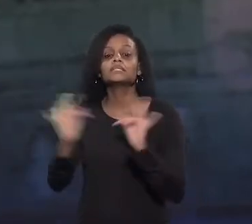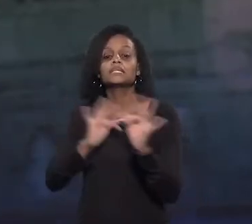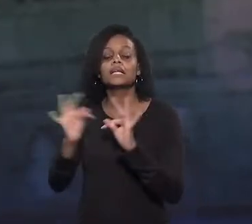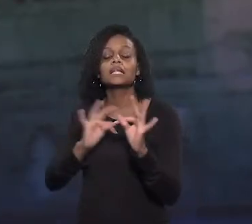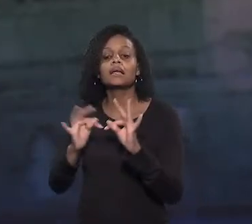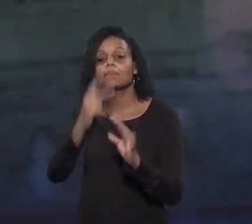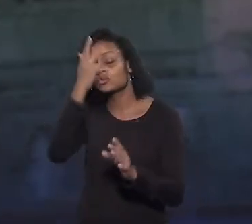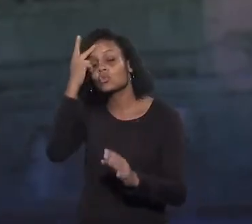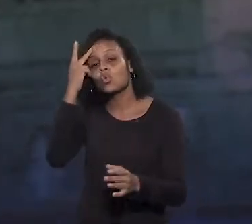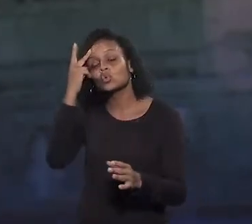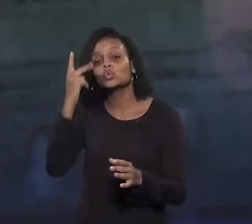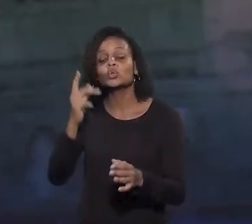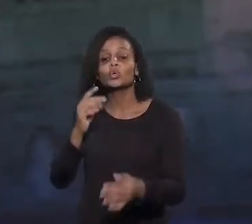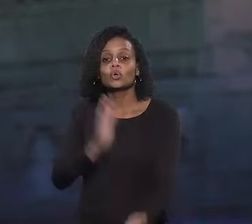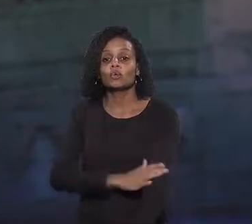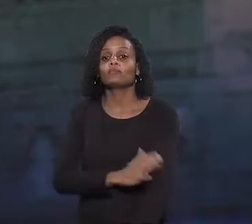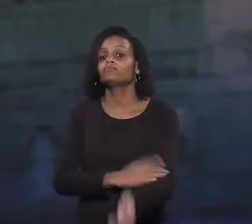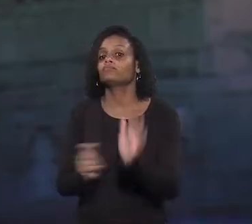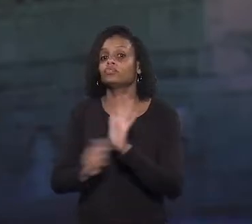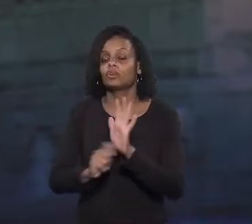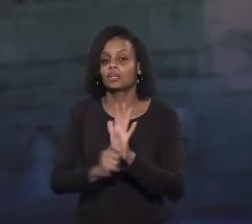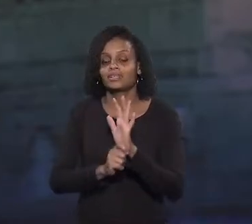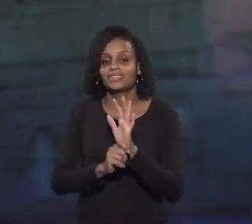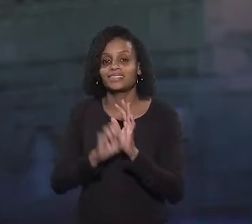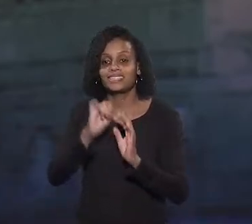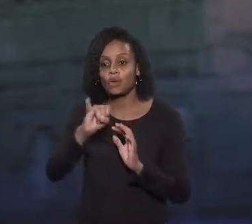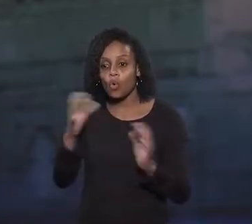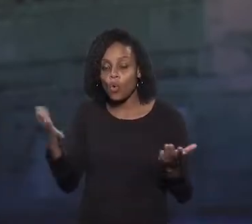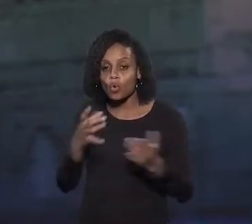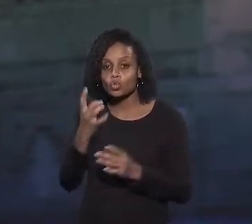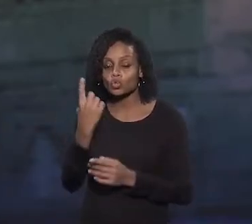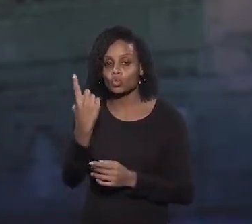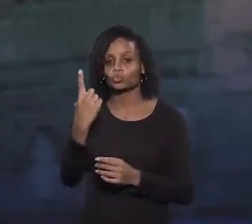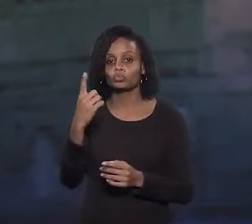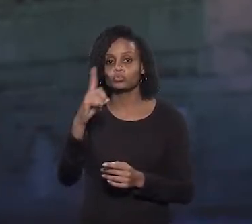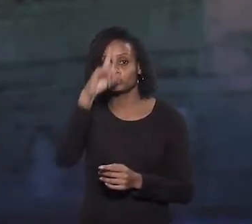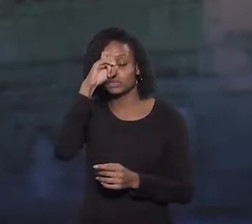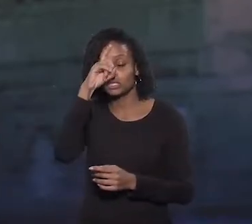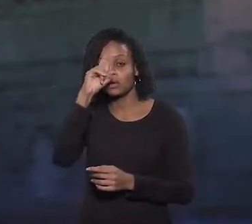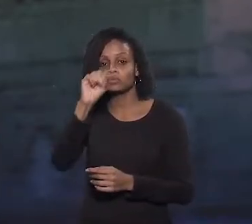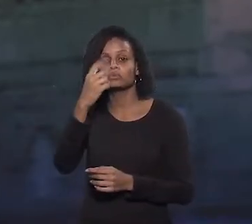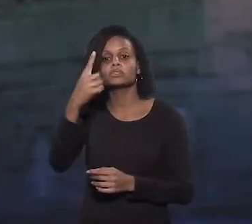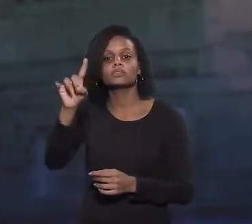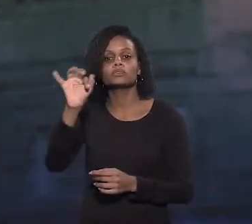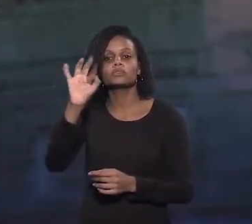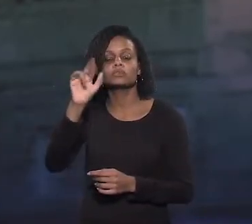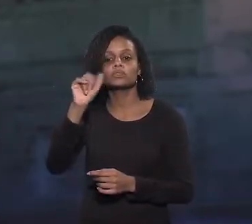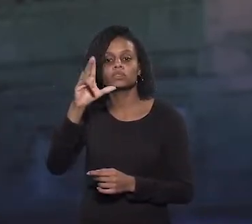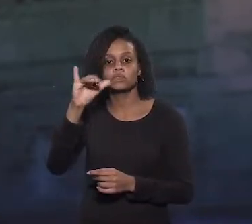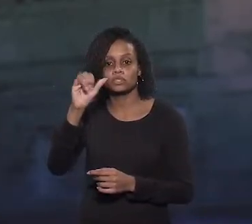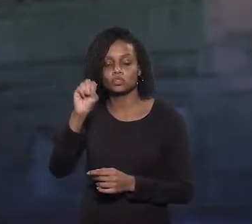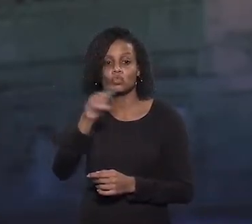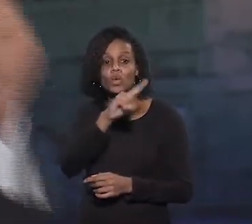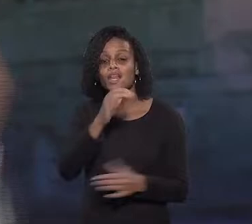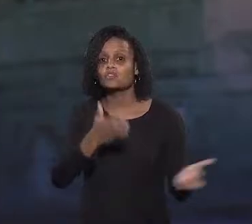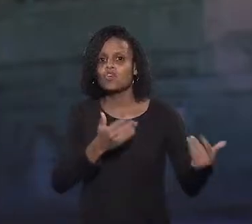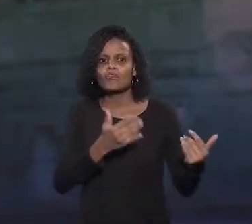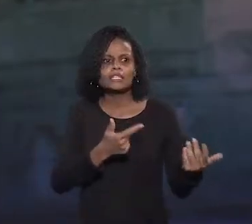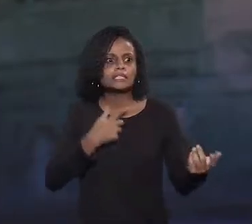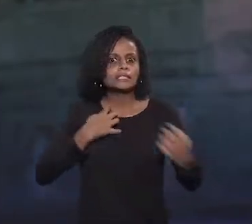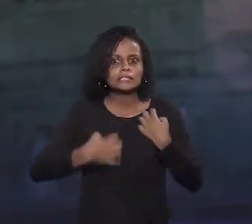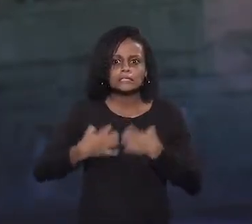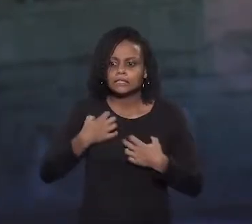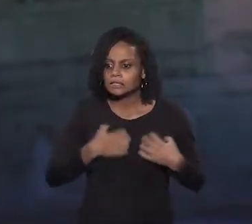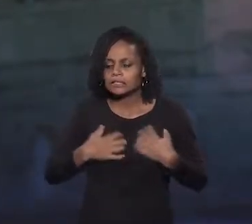abstinência severa. Se não for o Hospital São Francisco hoje, você não tem aonde pegar um jovem hoje, numa crise grave, onde